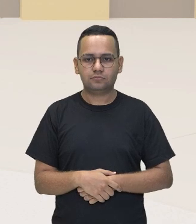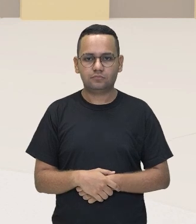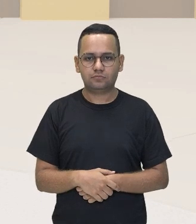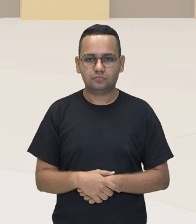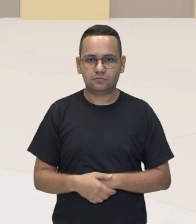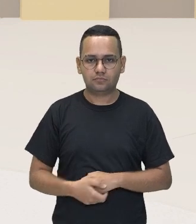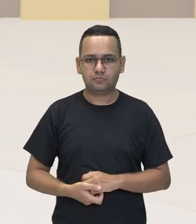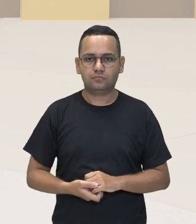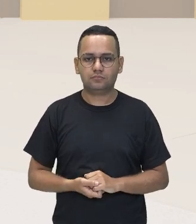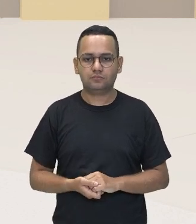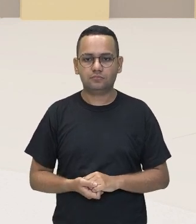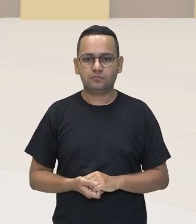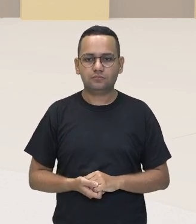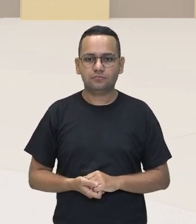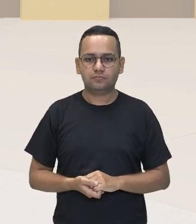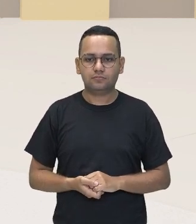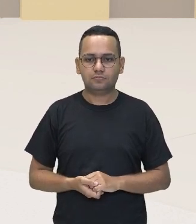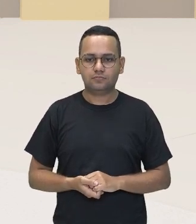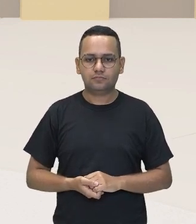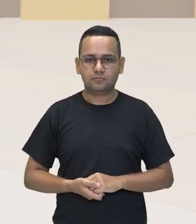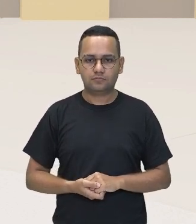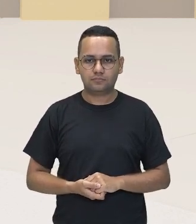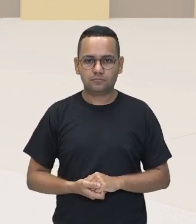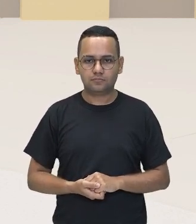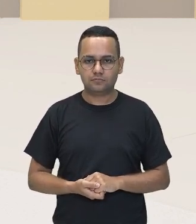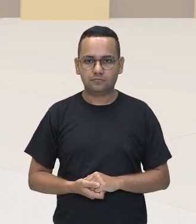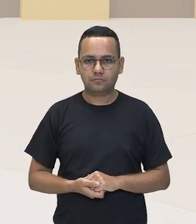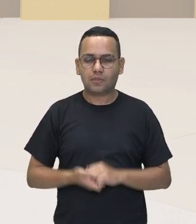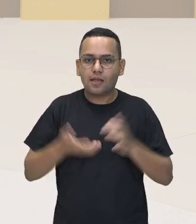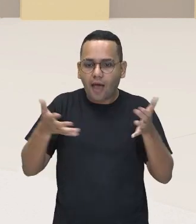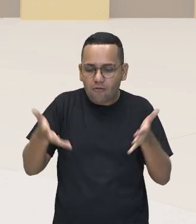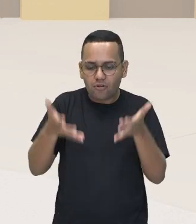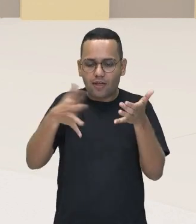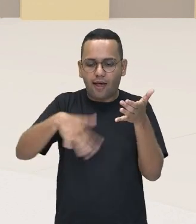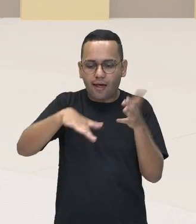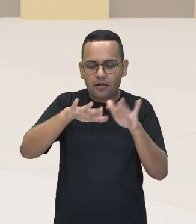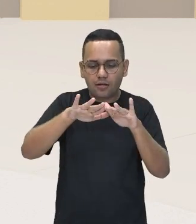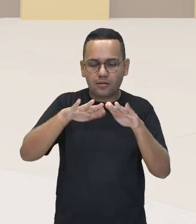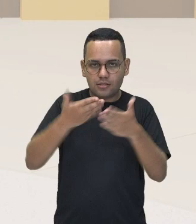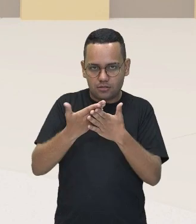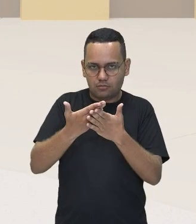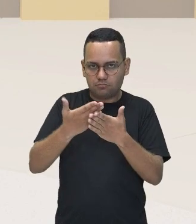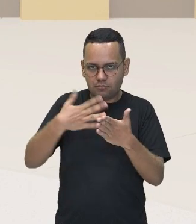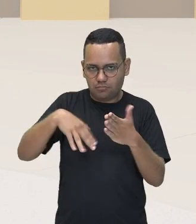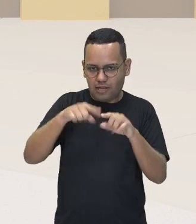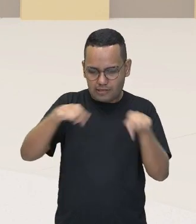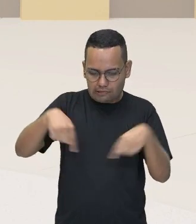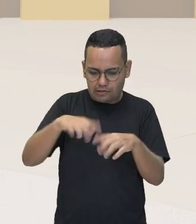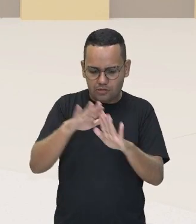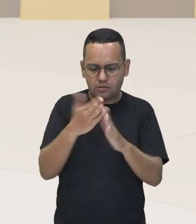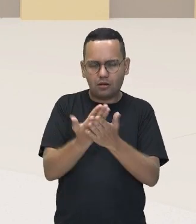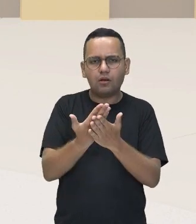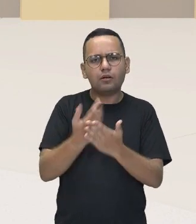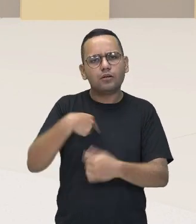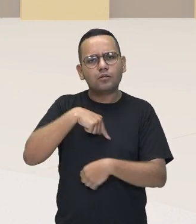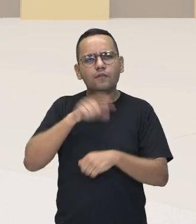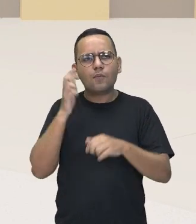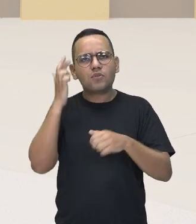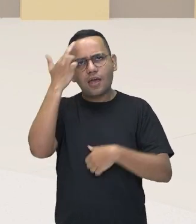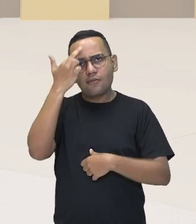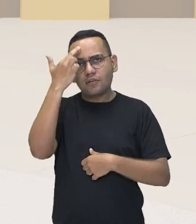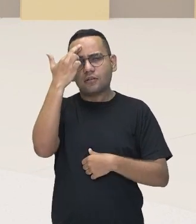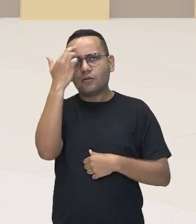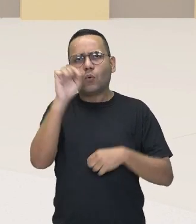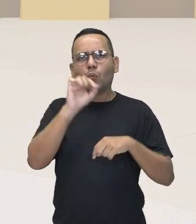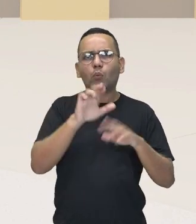esse ganho. Por quê? Porque nós estamos na sala de aula, nós estamos, então, refletindo sobre o que é cultura, o que é ser amazônico, o